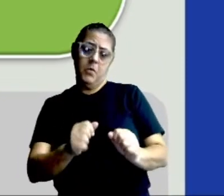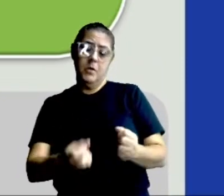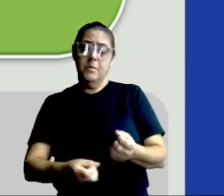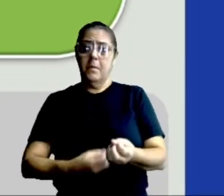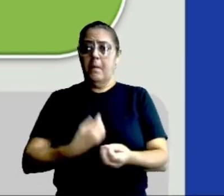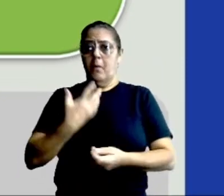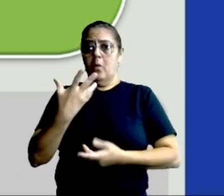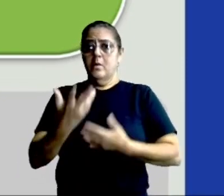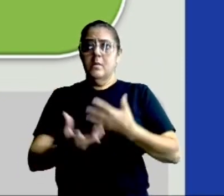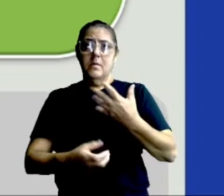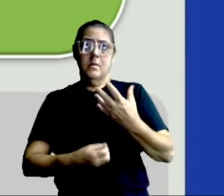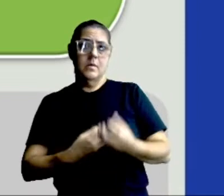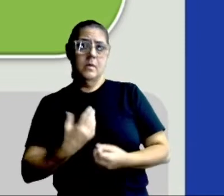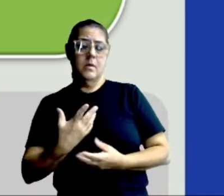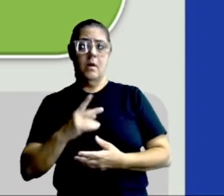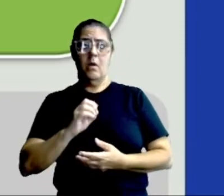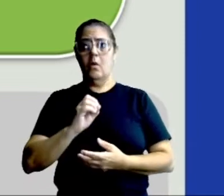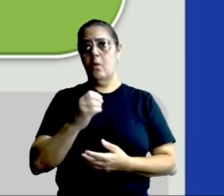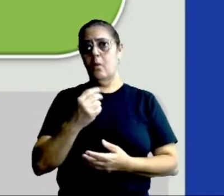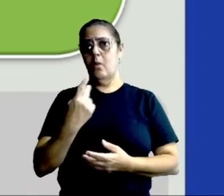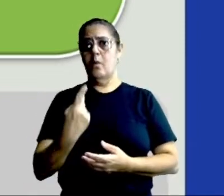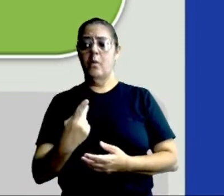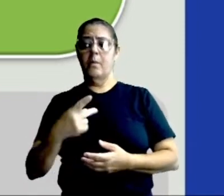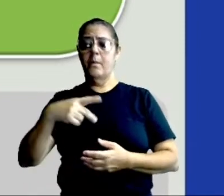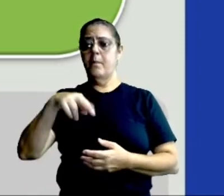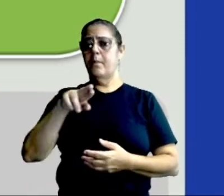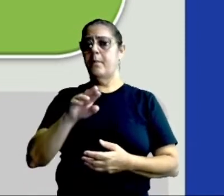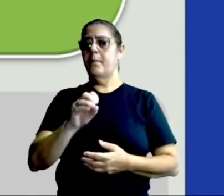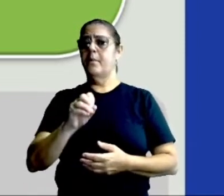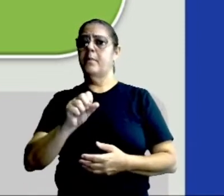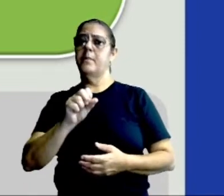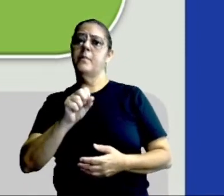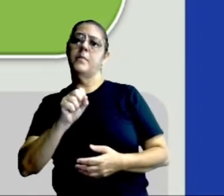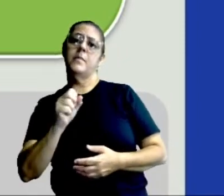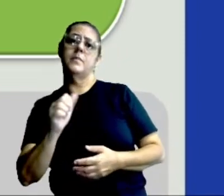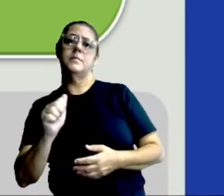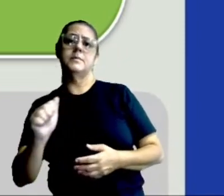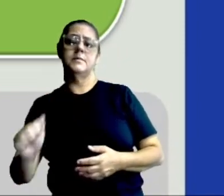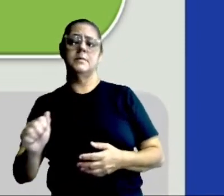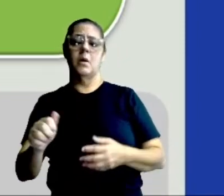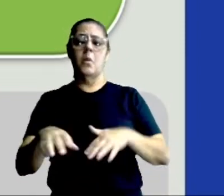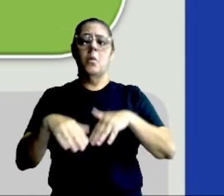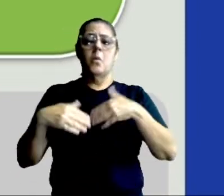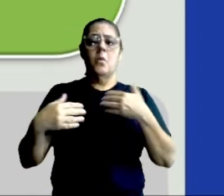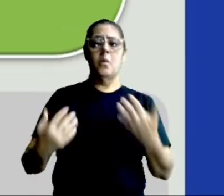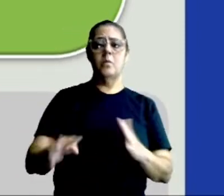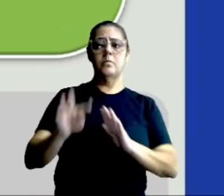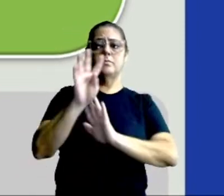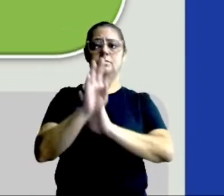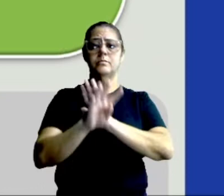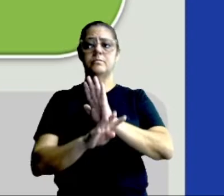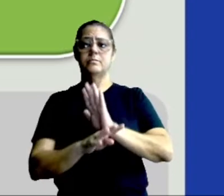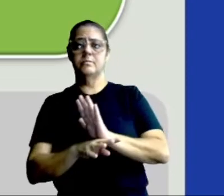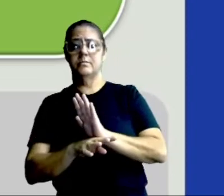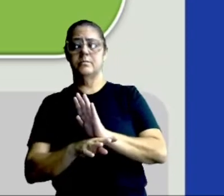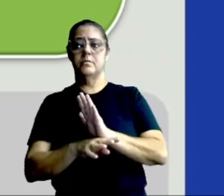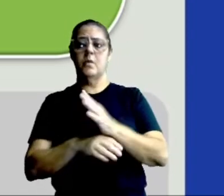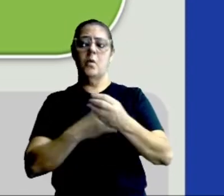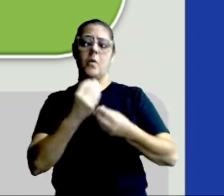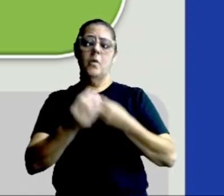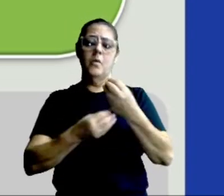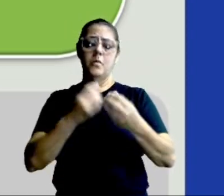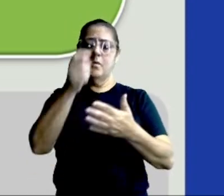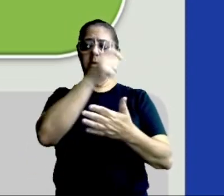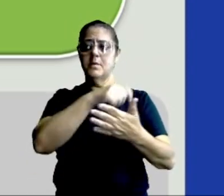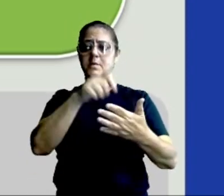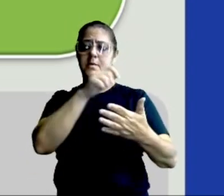em poesia Então é bom a gente ficar ligadinho para gente saber qual é o tipo de texto aí para indicar Quais são as formas